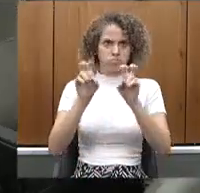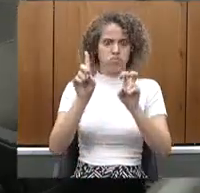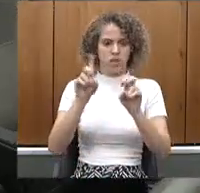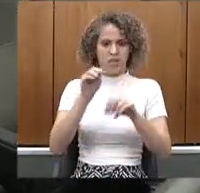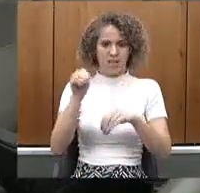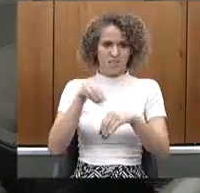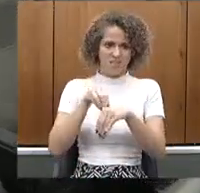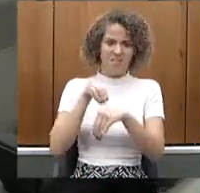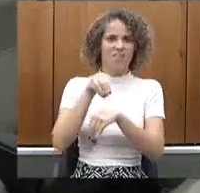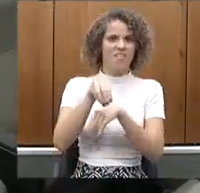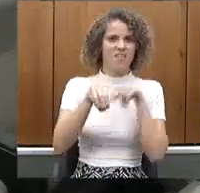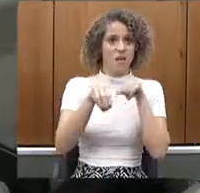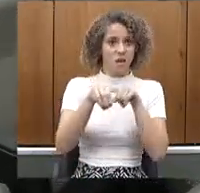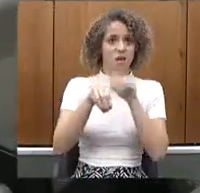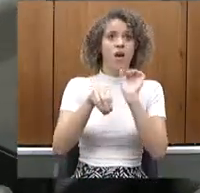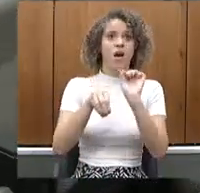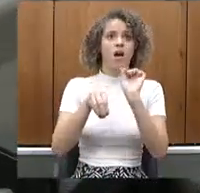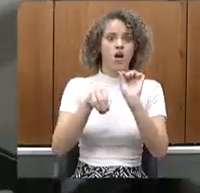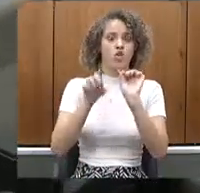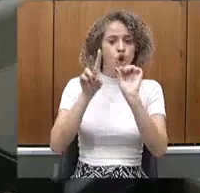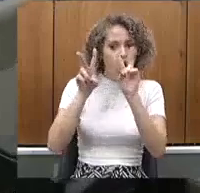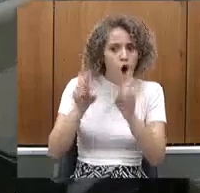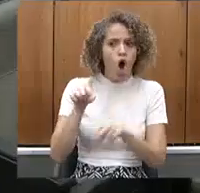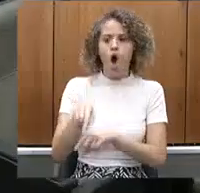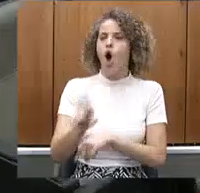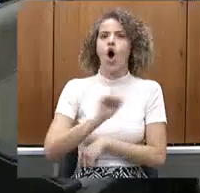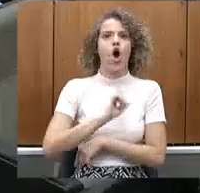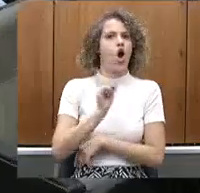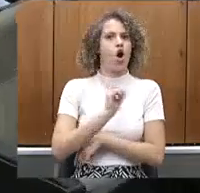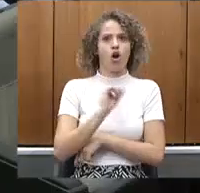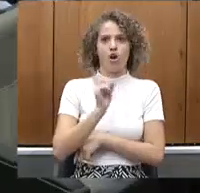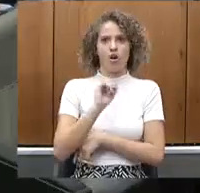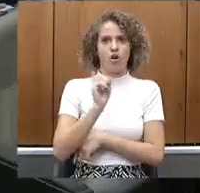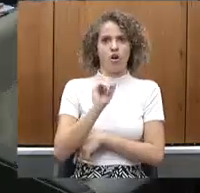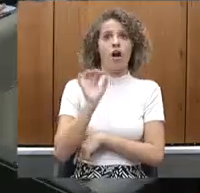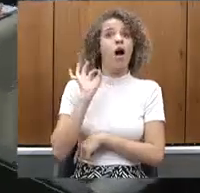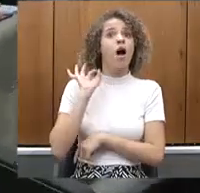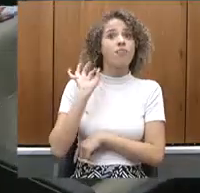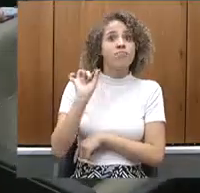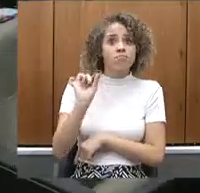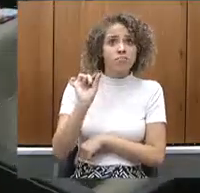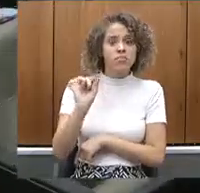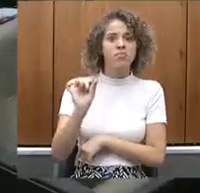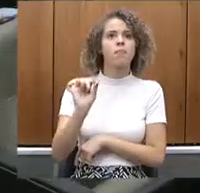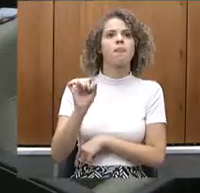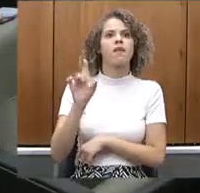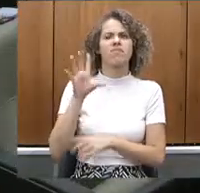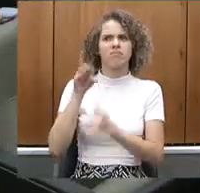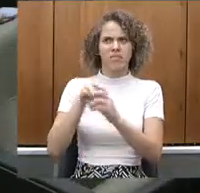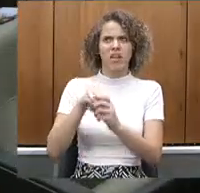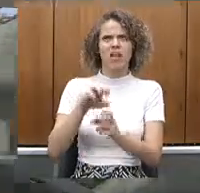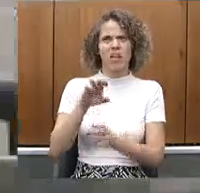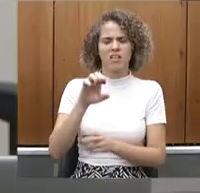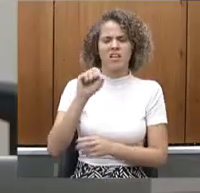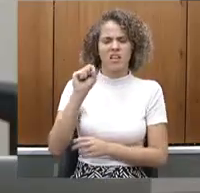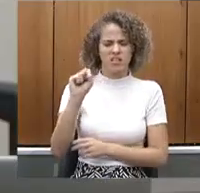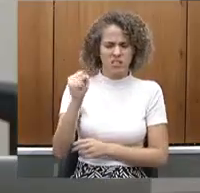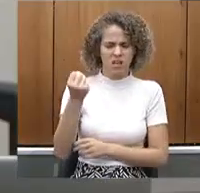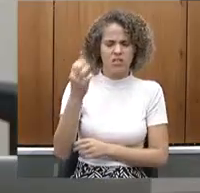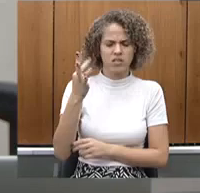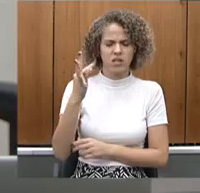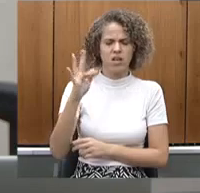esse tema não só a esse tema na prorrogação do edital do cfsd e do CFO